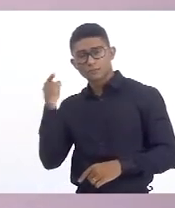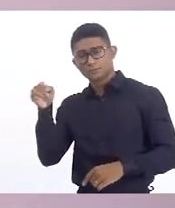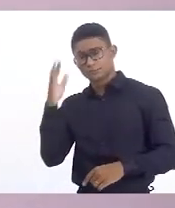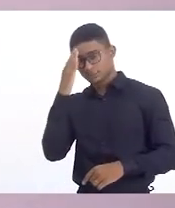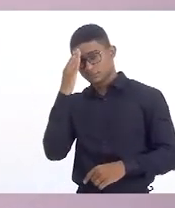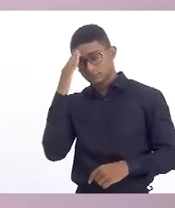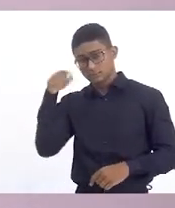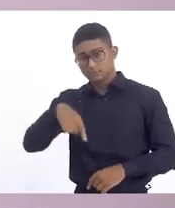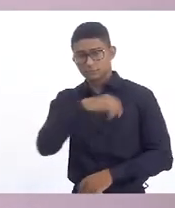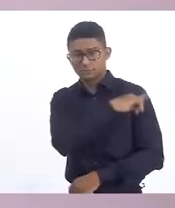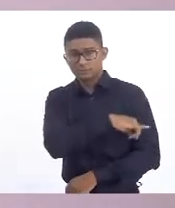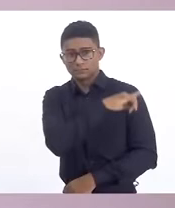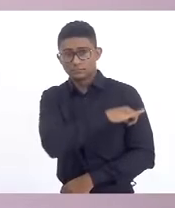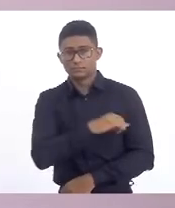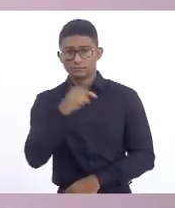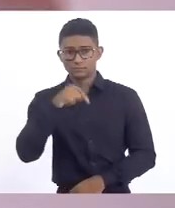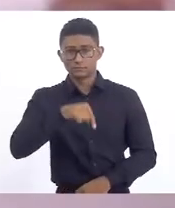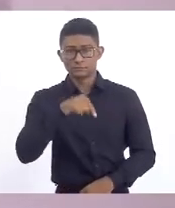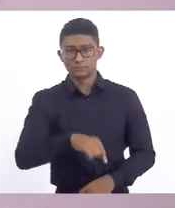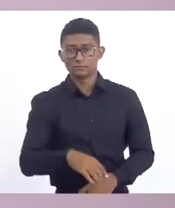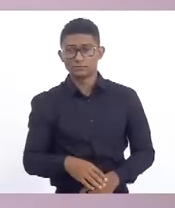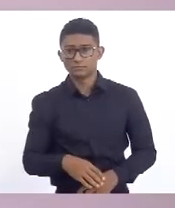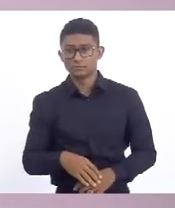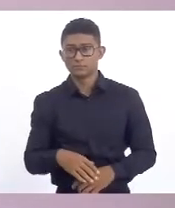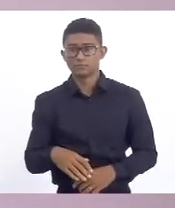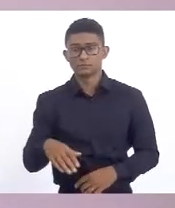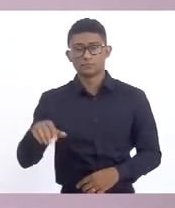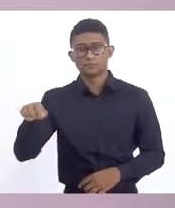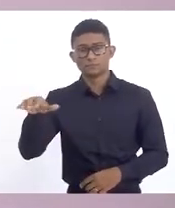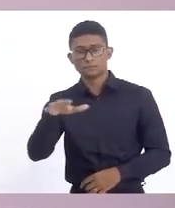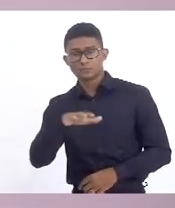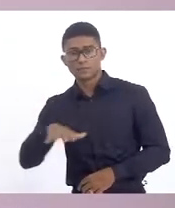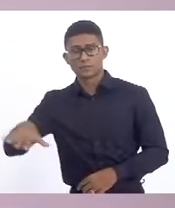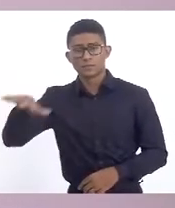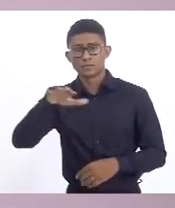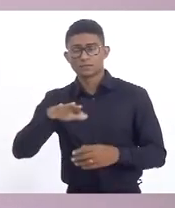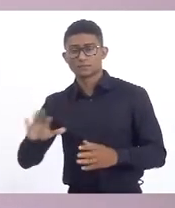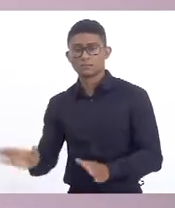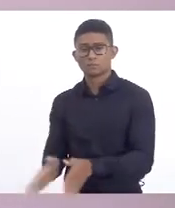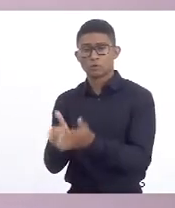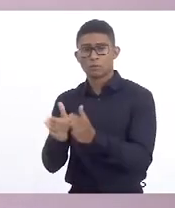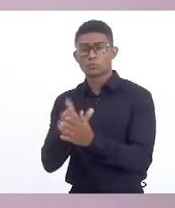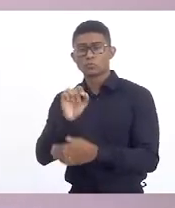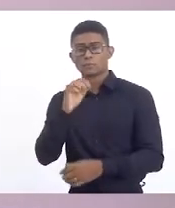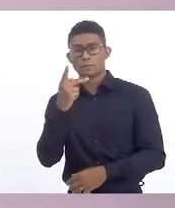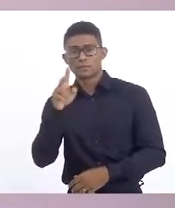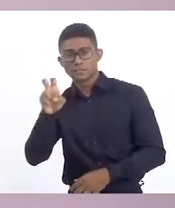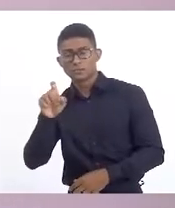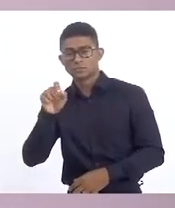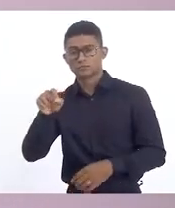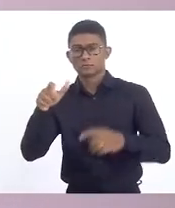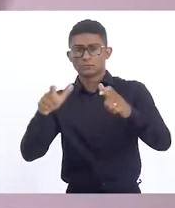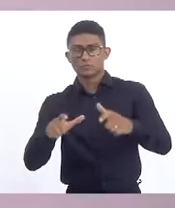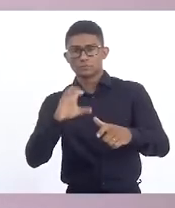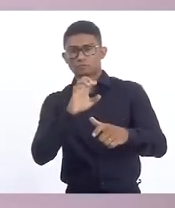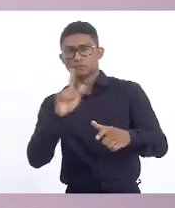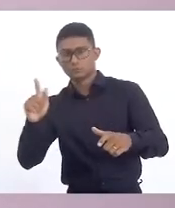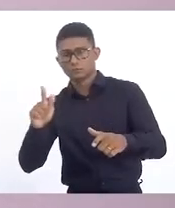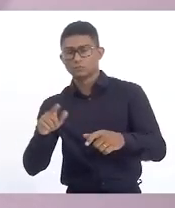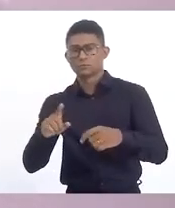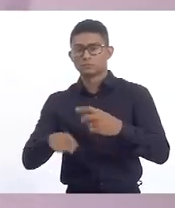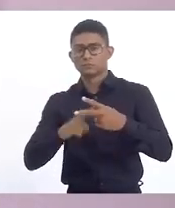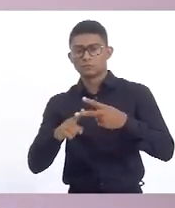No Rio de Janeiro, na cidade de Janeiro, a área mais pobre, que era da P5, que pega Campo Grande, Nhoaíba,